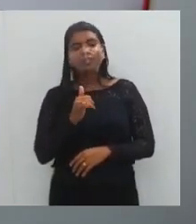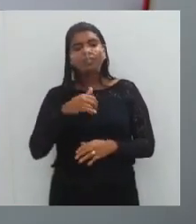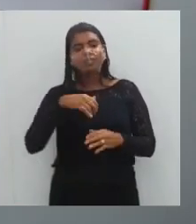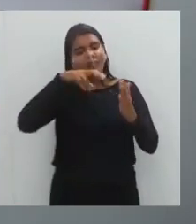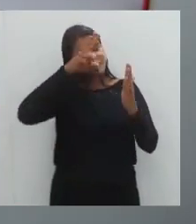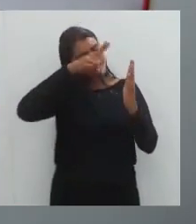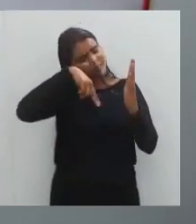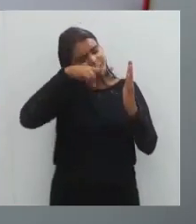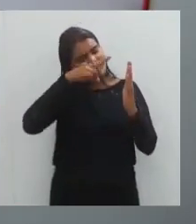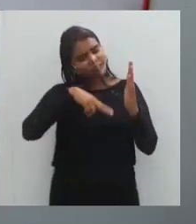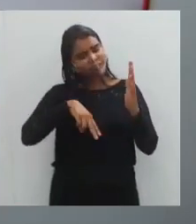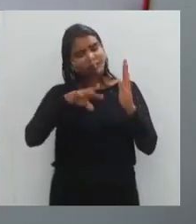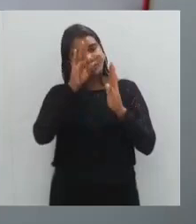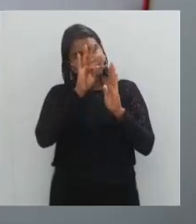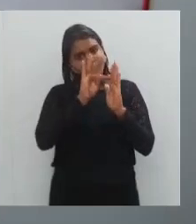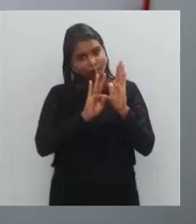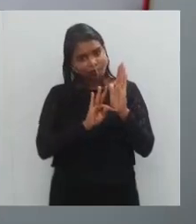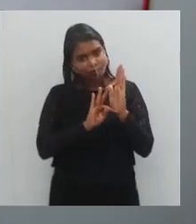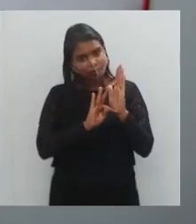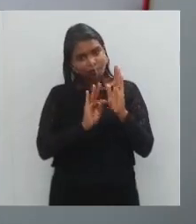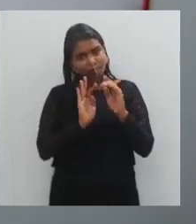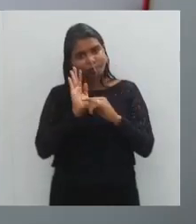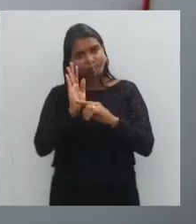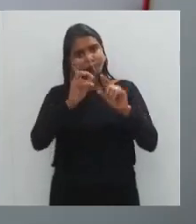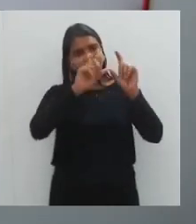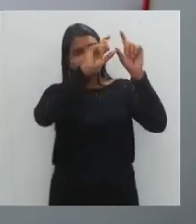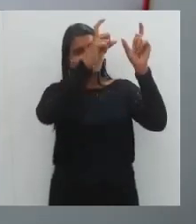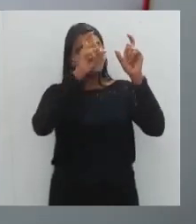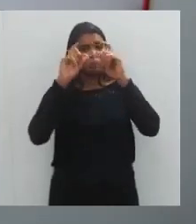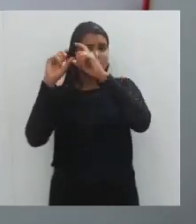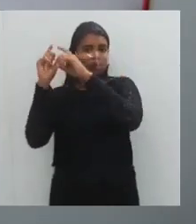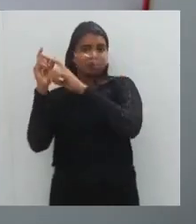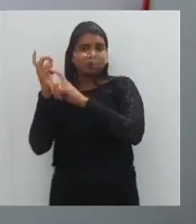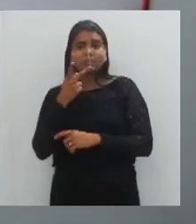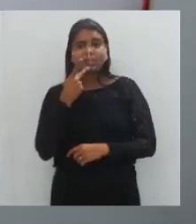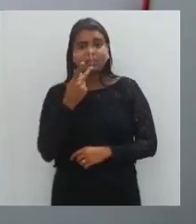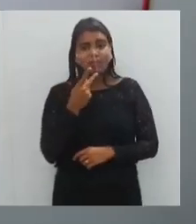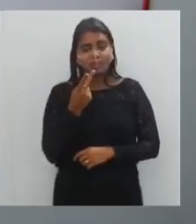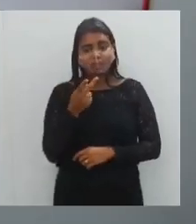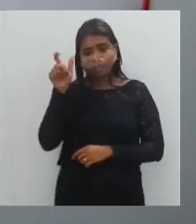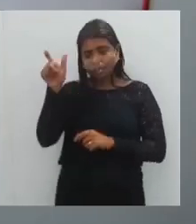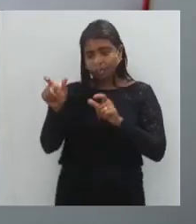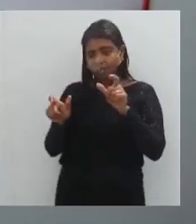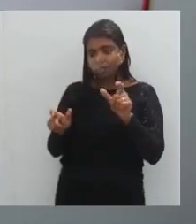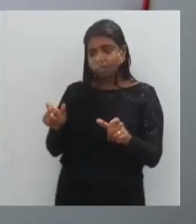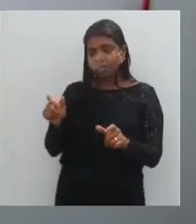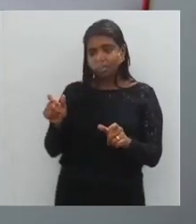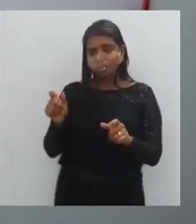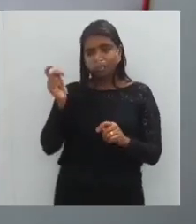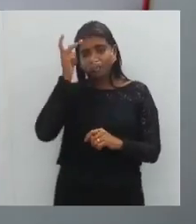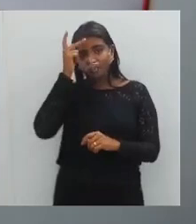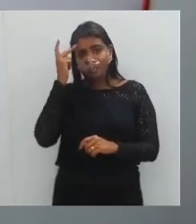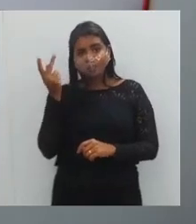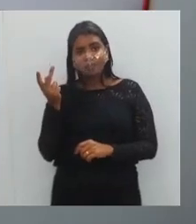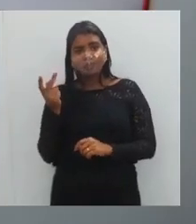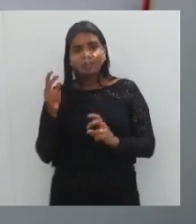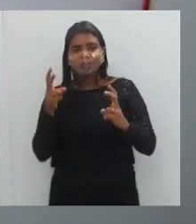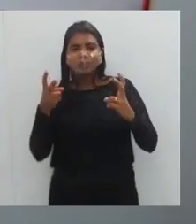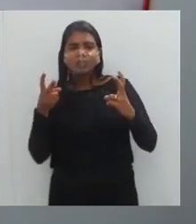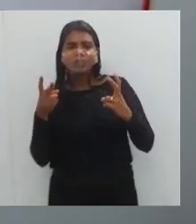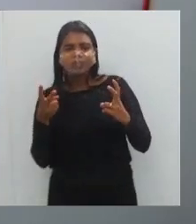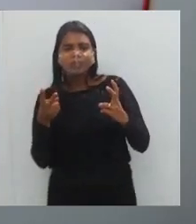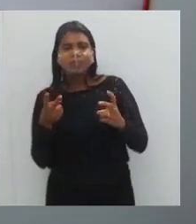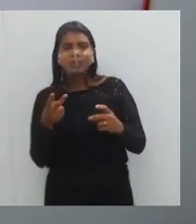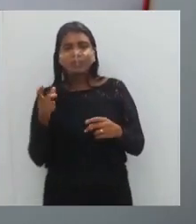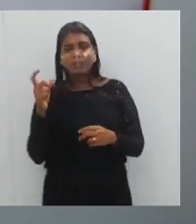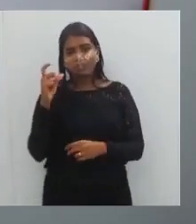os textos que aparecem nos balões, porque a fala das personagens, observando esses elementos gráficos, se a